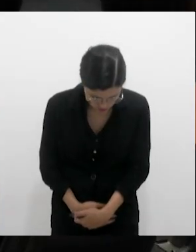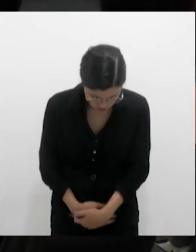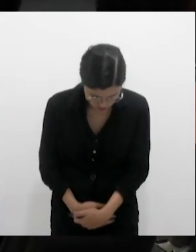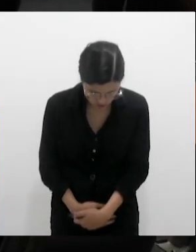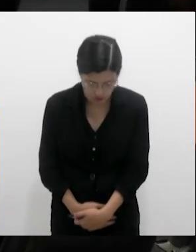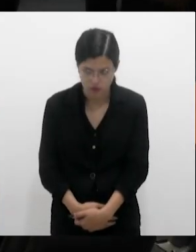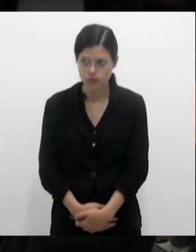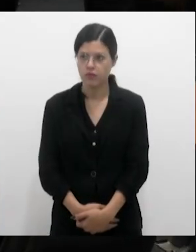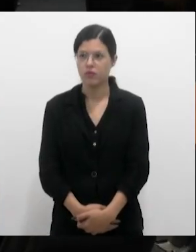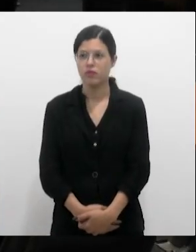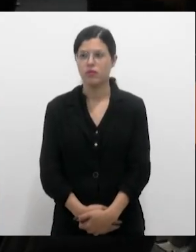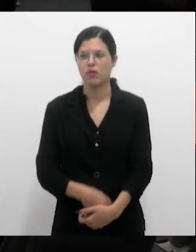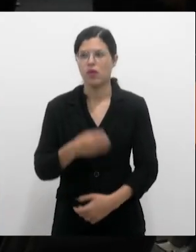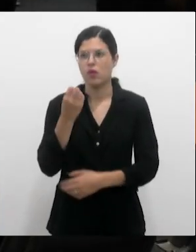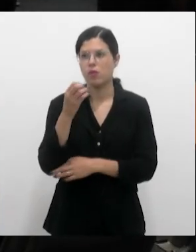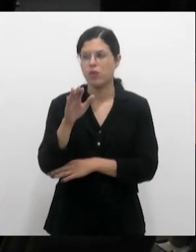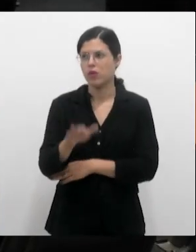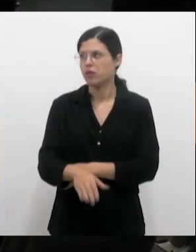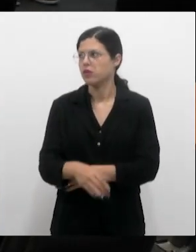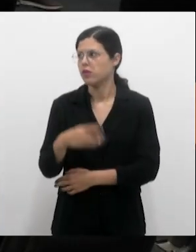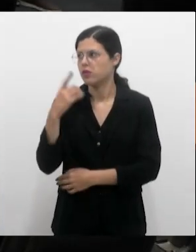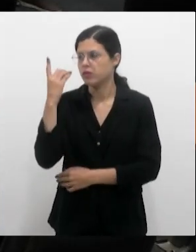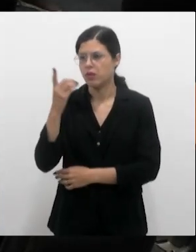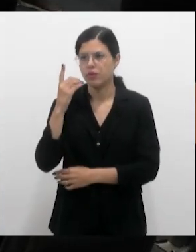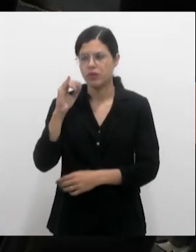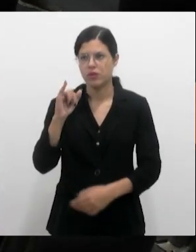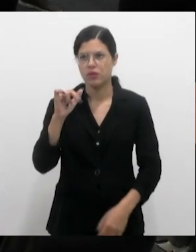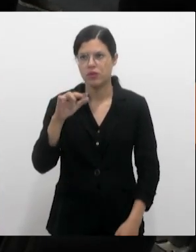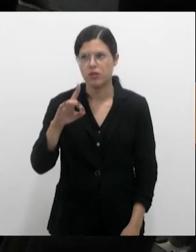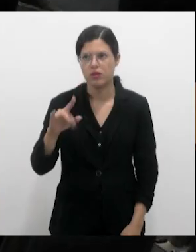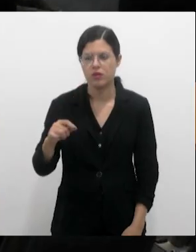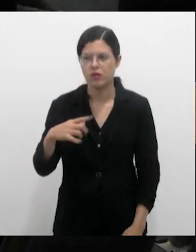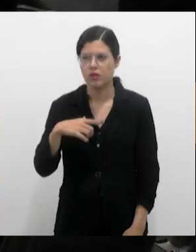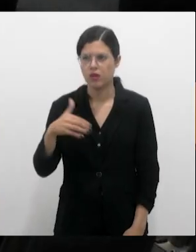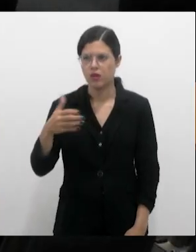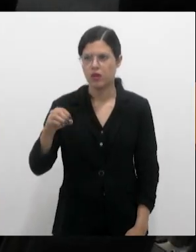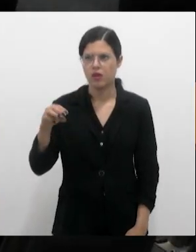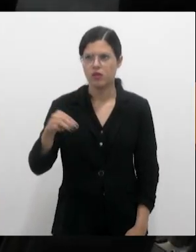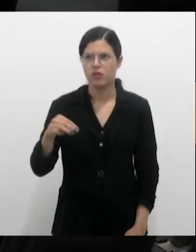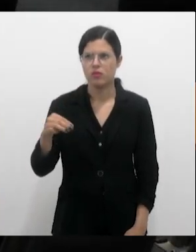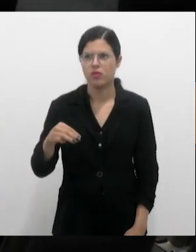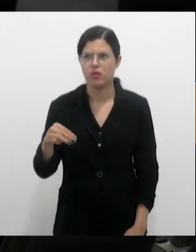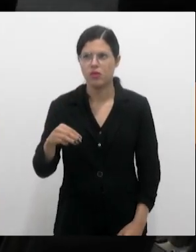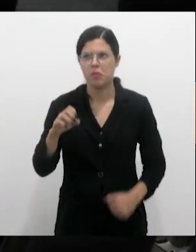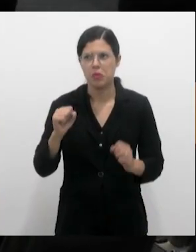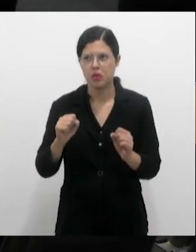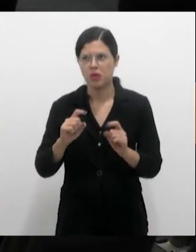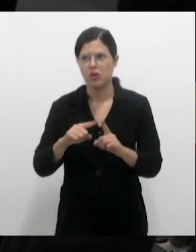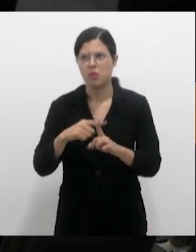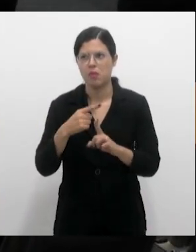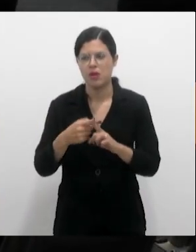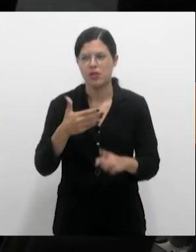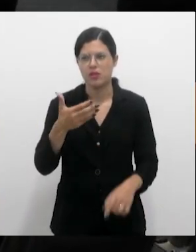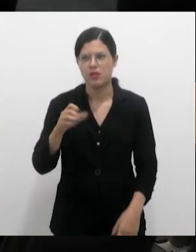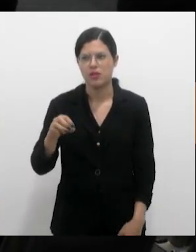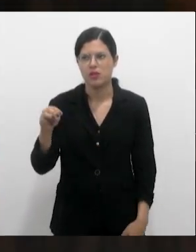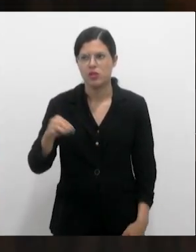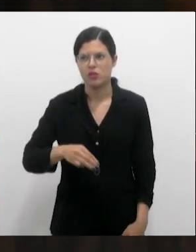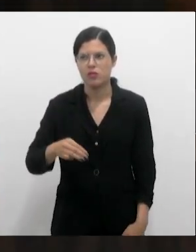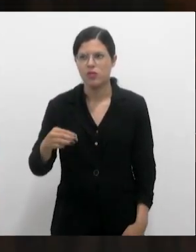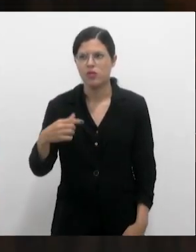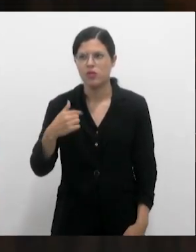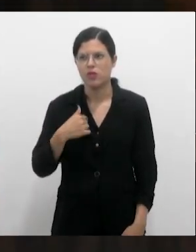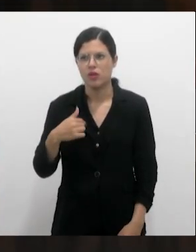Boa tarde, senhora deputada Índia Arlamelau. A senhora tem 10 minutos, podendo estender por mais 10, tendo em vista tanto eu,